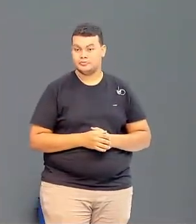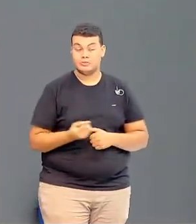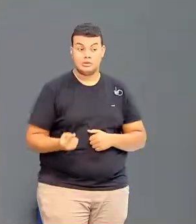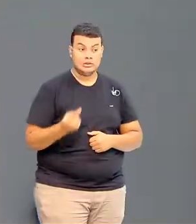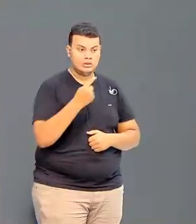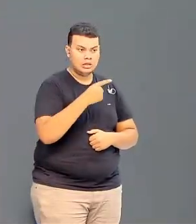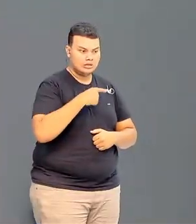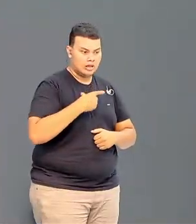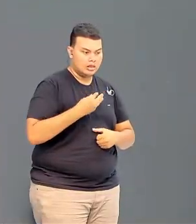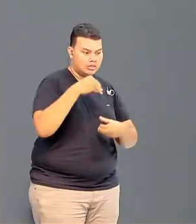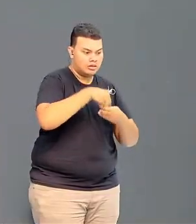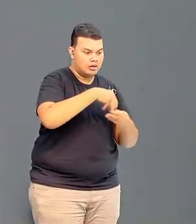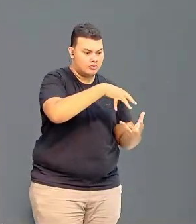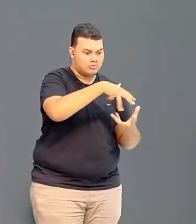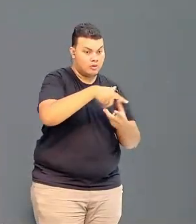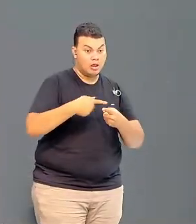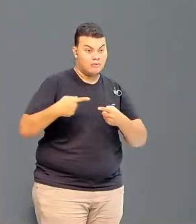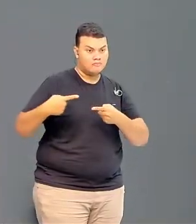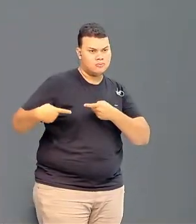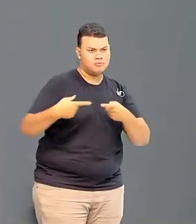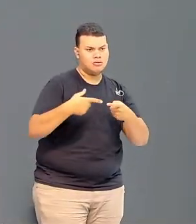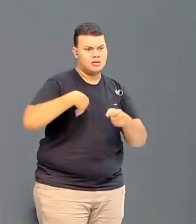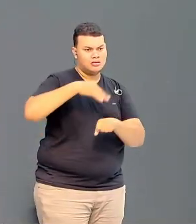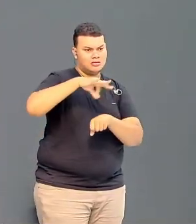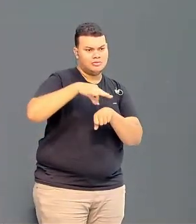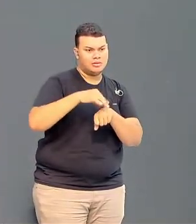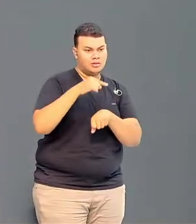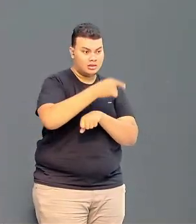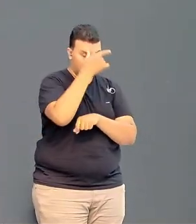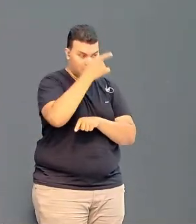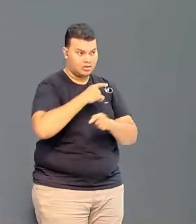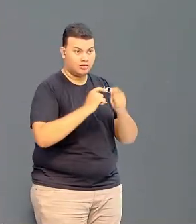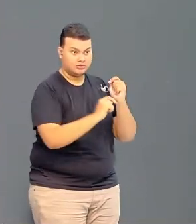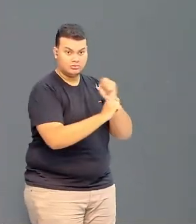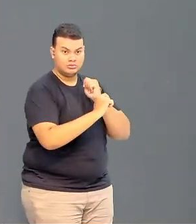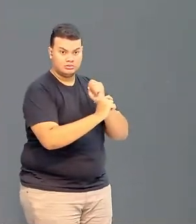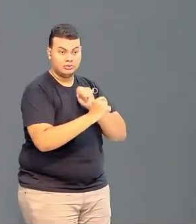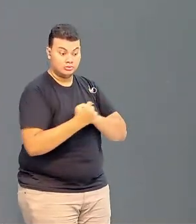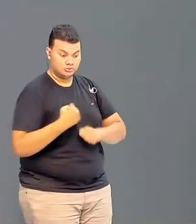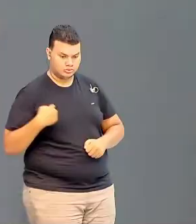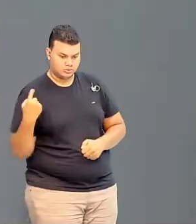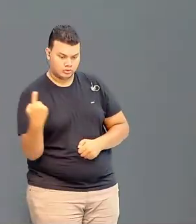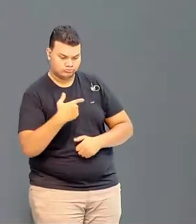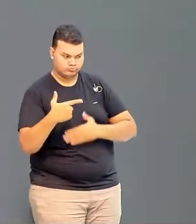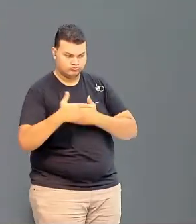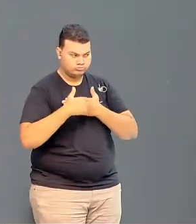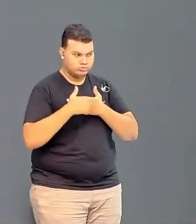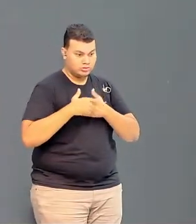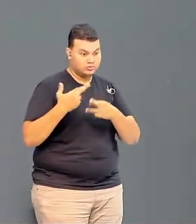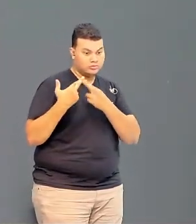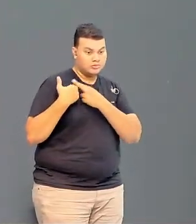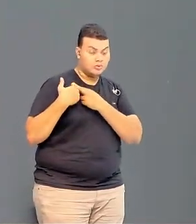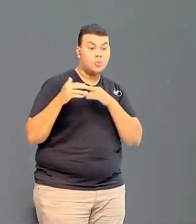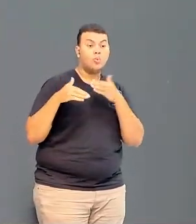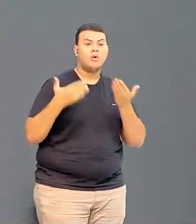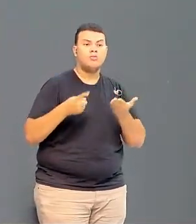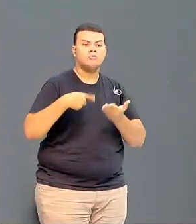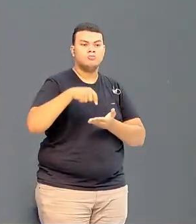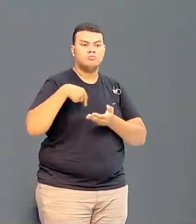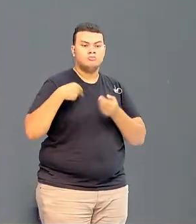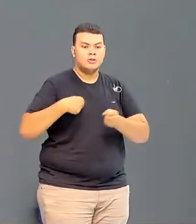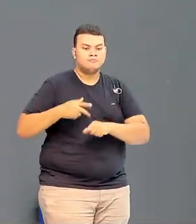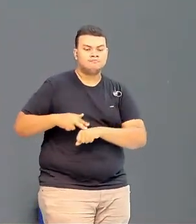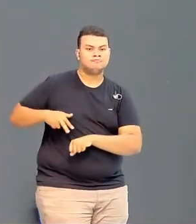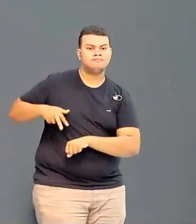Na batalha espiritual que nós estamos travando, com o nosso inimigo, que é constante, o nosso papel é o